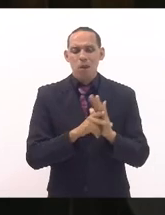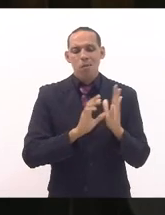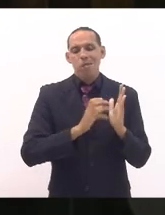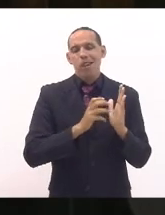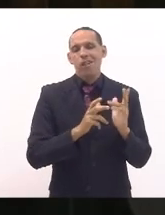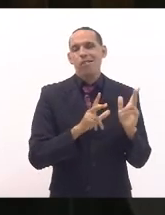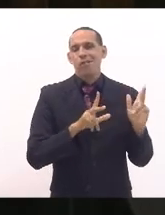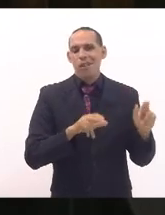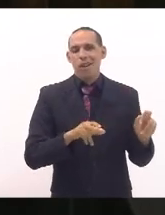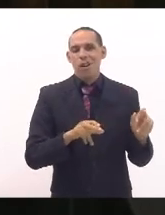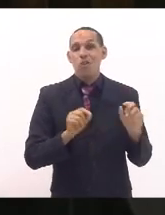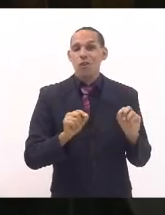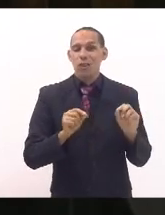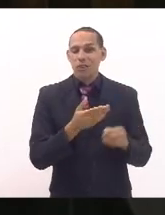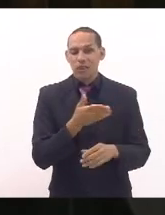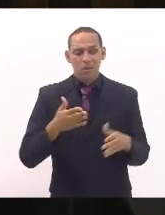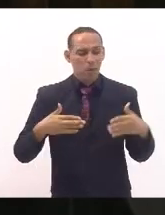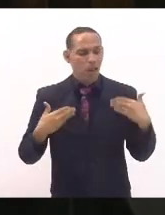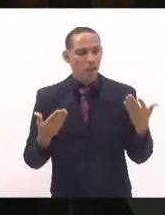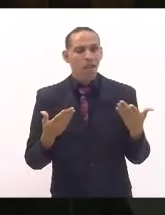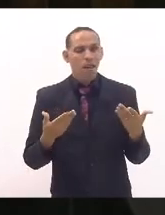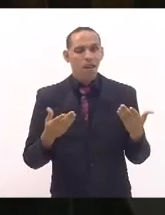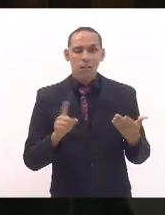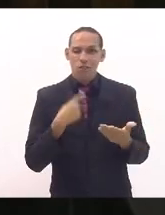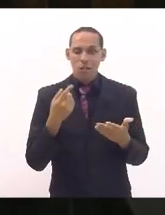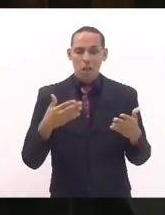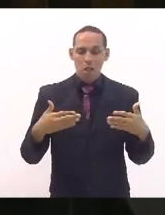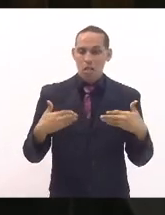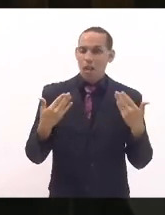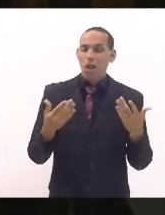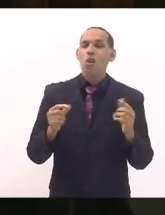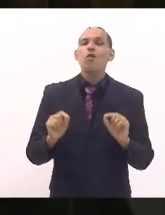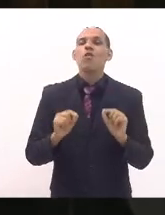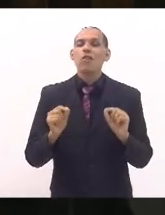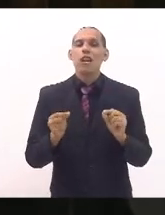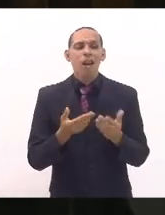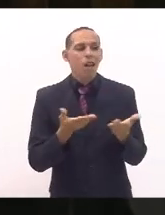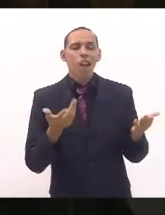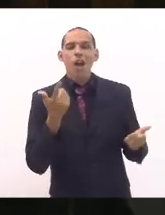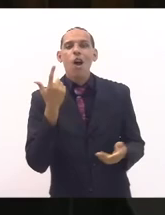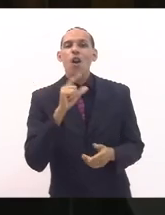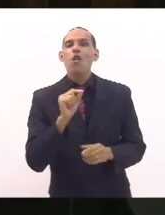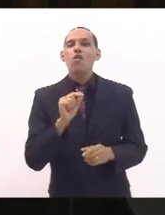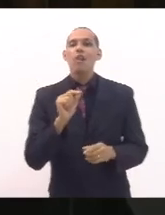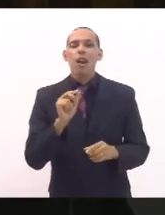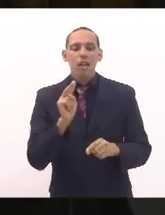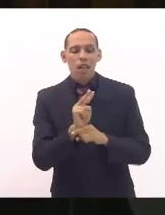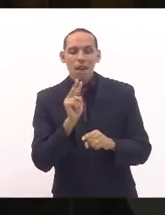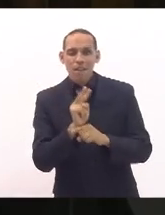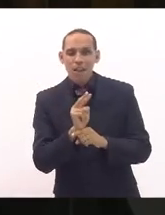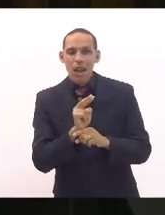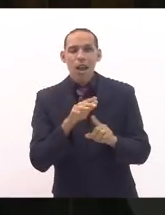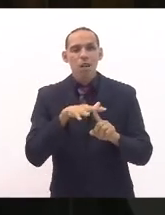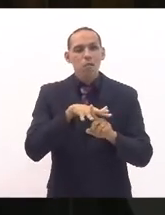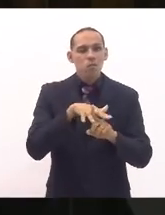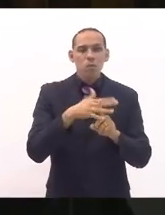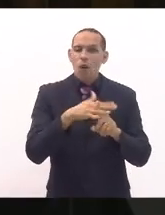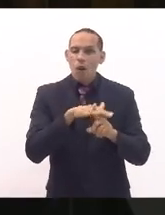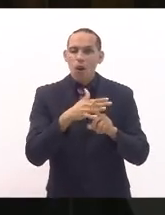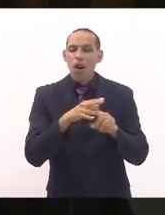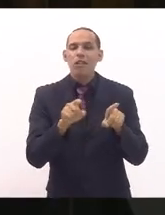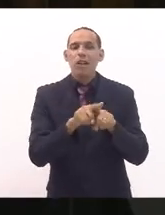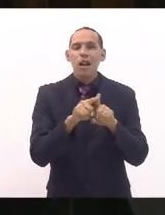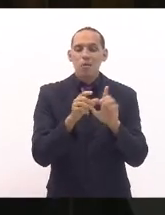partido que, pasmem, para nossa perplexidade, consegue defender o socialismo e a liberdade ao